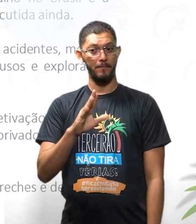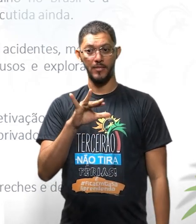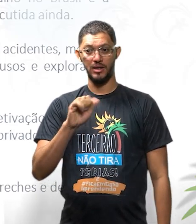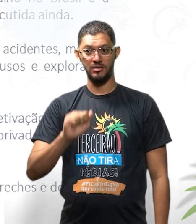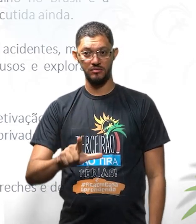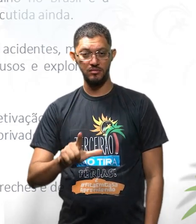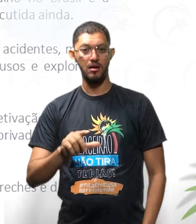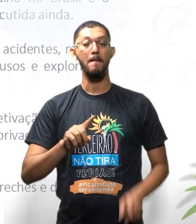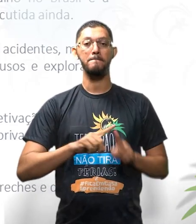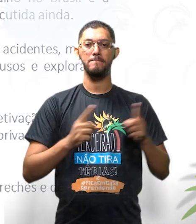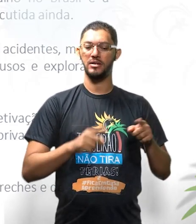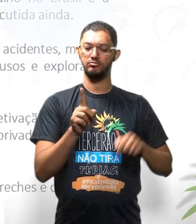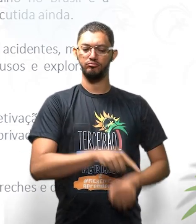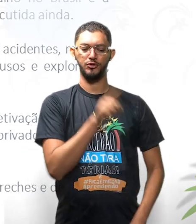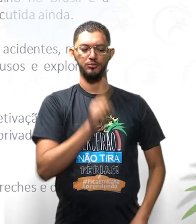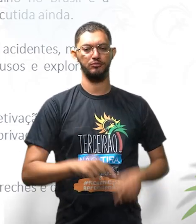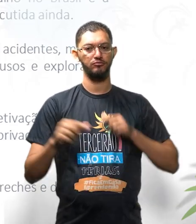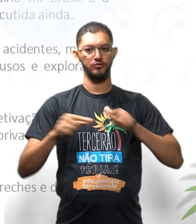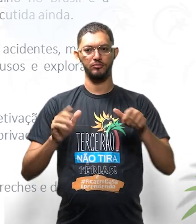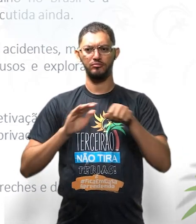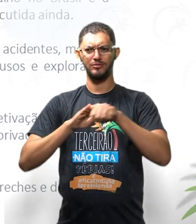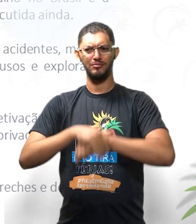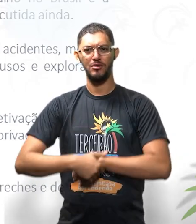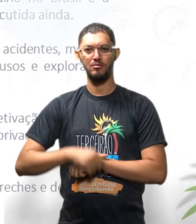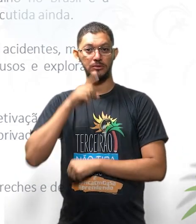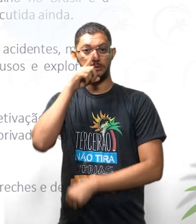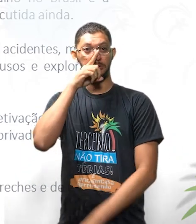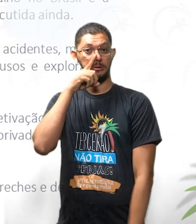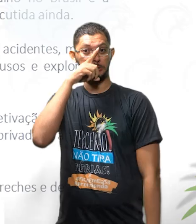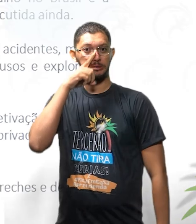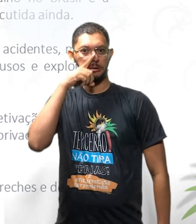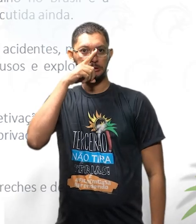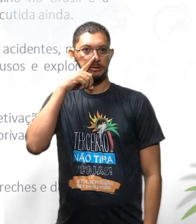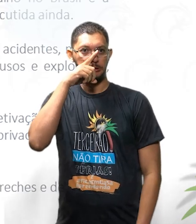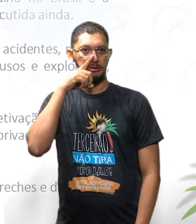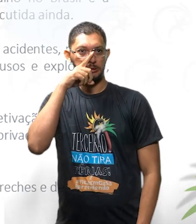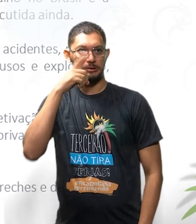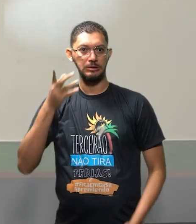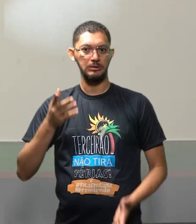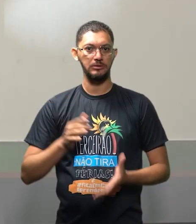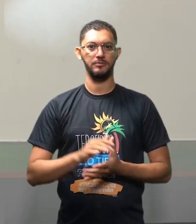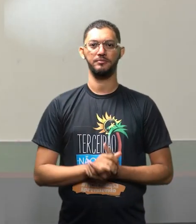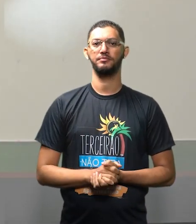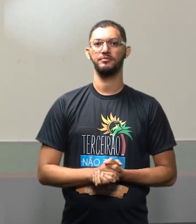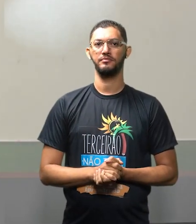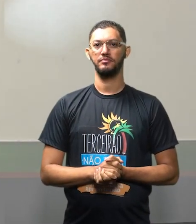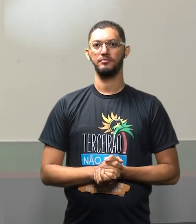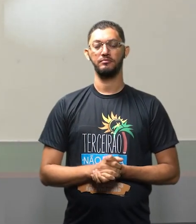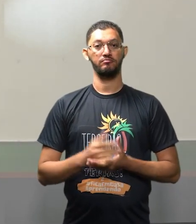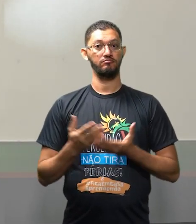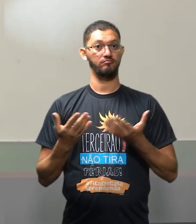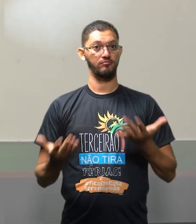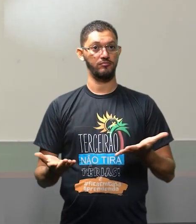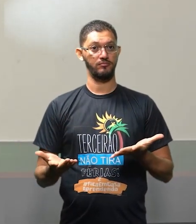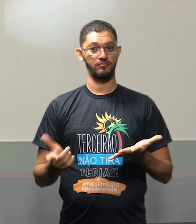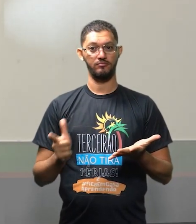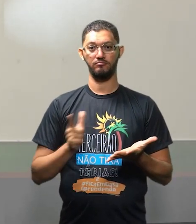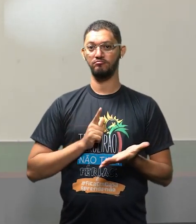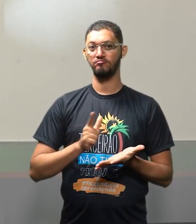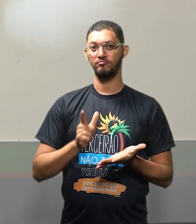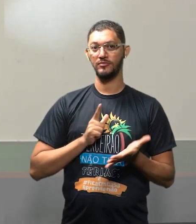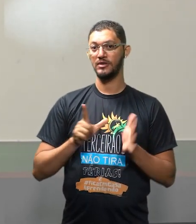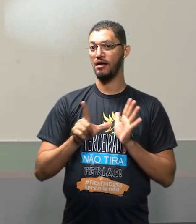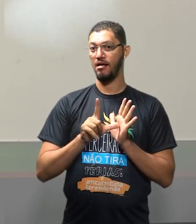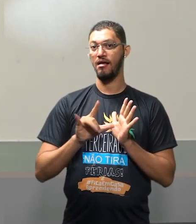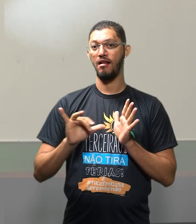as atividades noturnas, insalubres, perigosas e penosas. É exatamente isso que está previsto